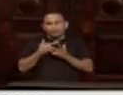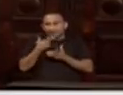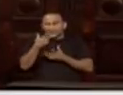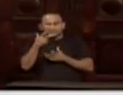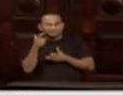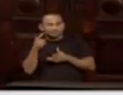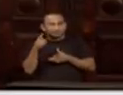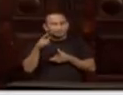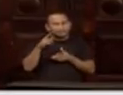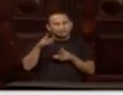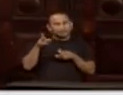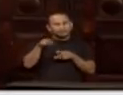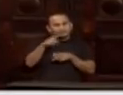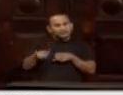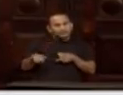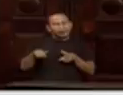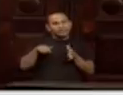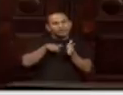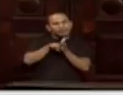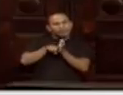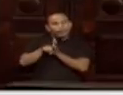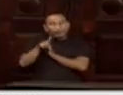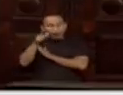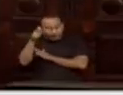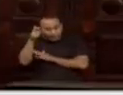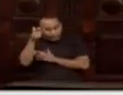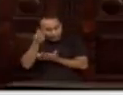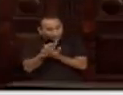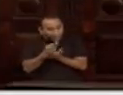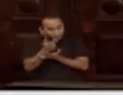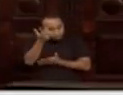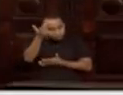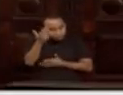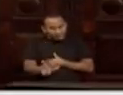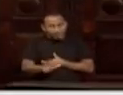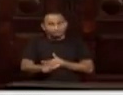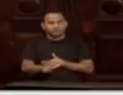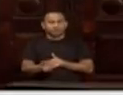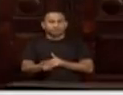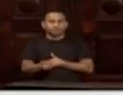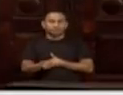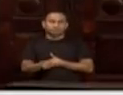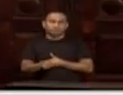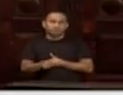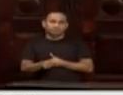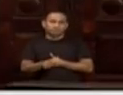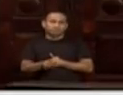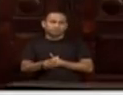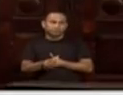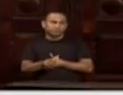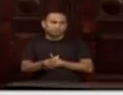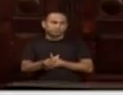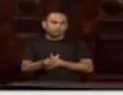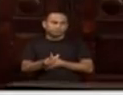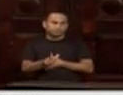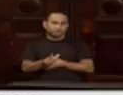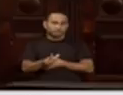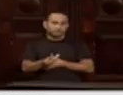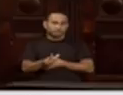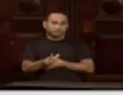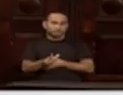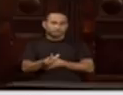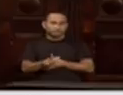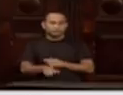investigação erraram mais ainda então não é verdade que o objetivo é esse